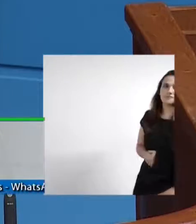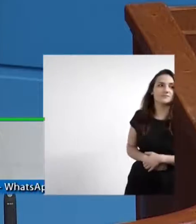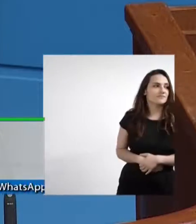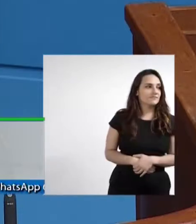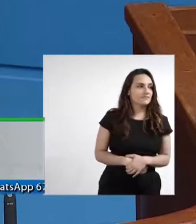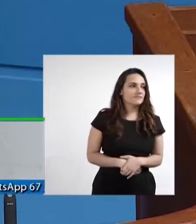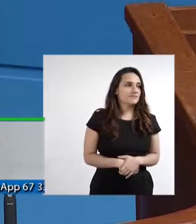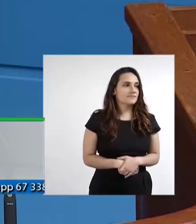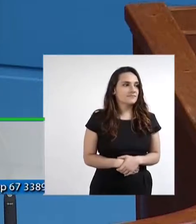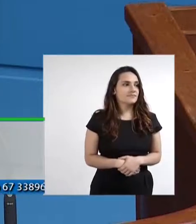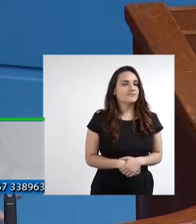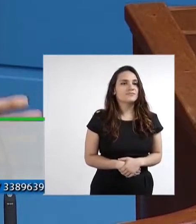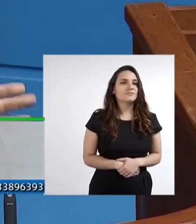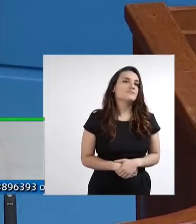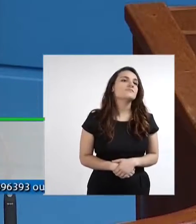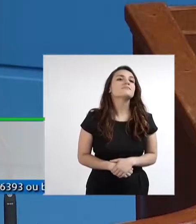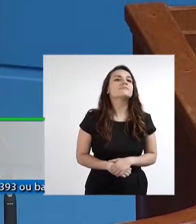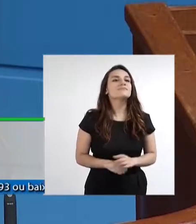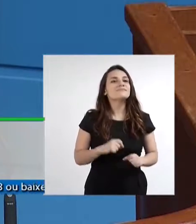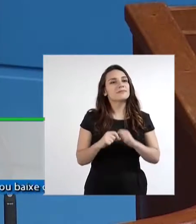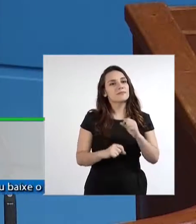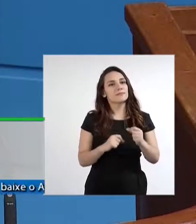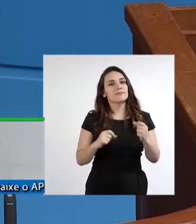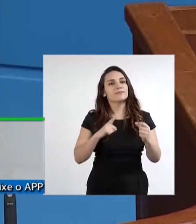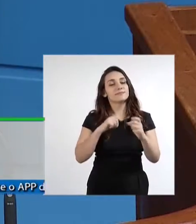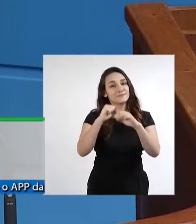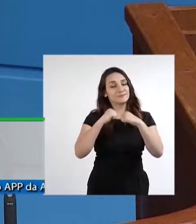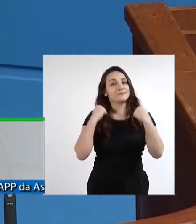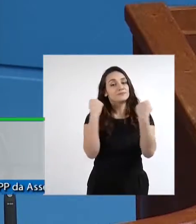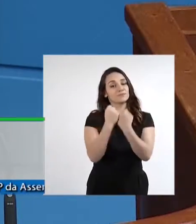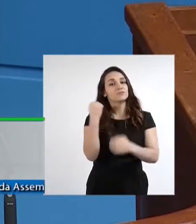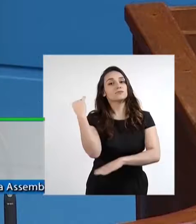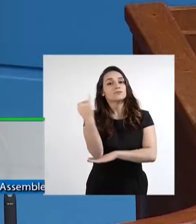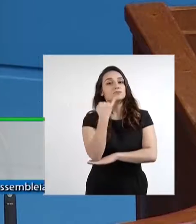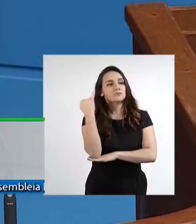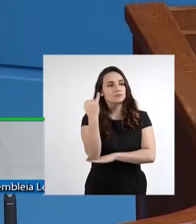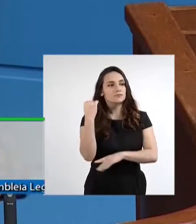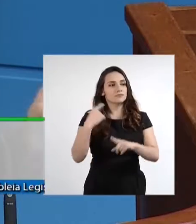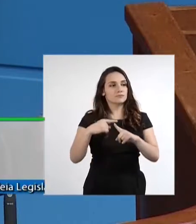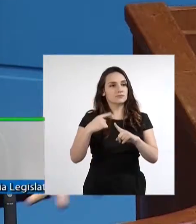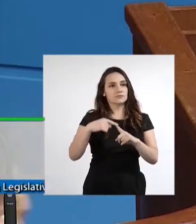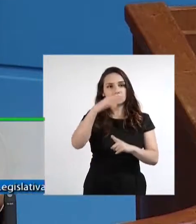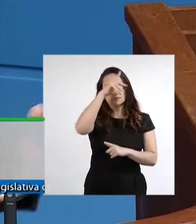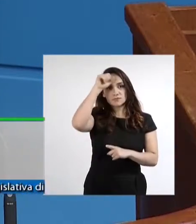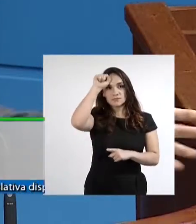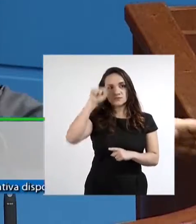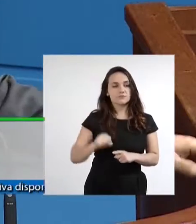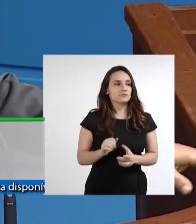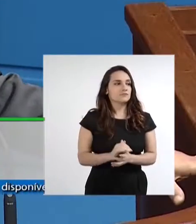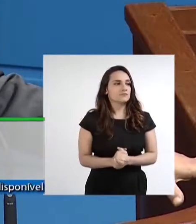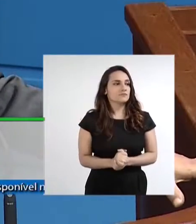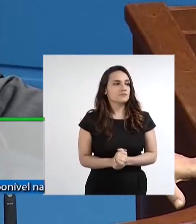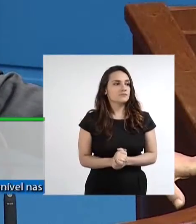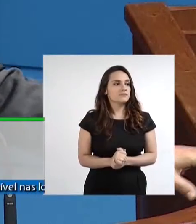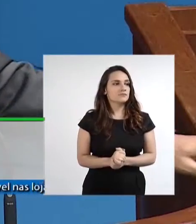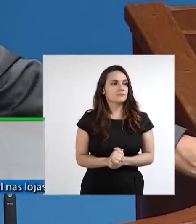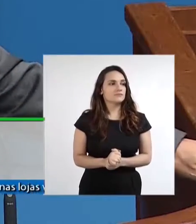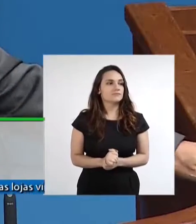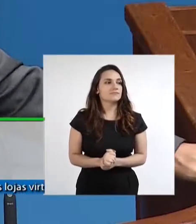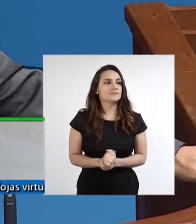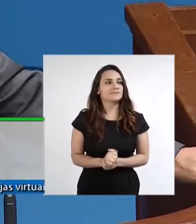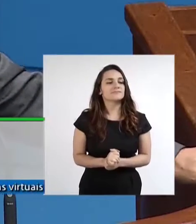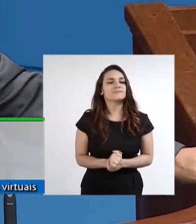Então, eu vejo assim que este seminário ele foi fundamental. Mato Grosso do Sul foi um dos estados que teve esse evento,